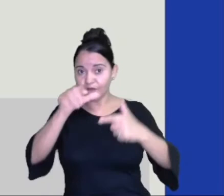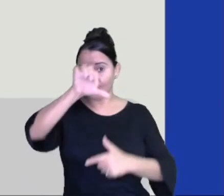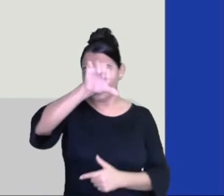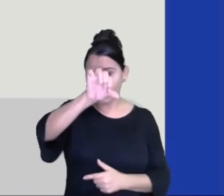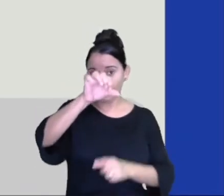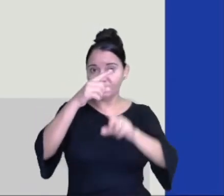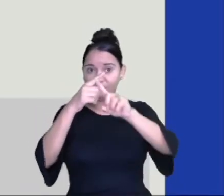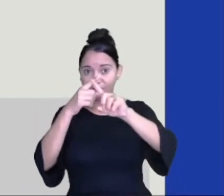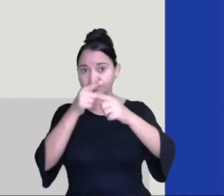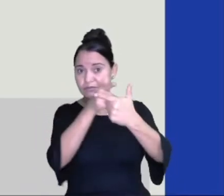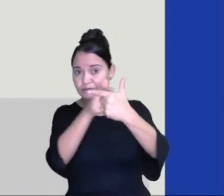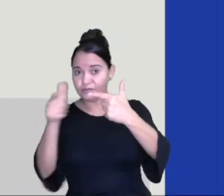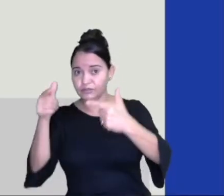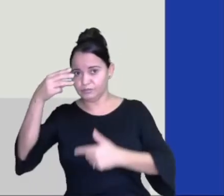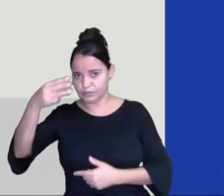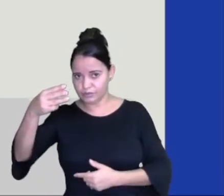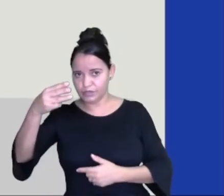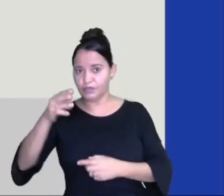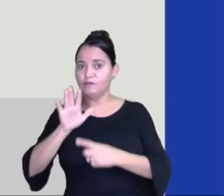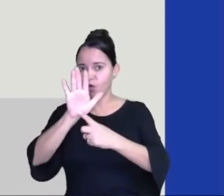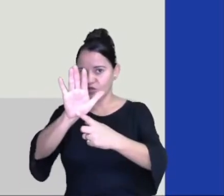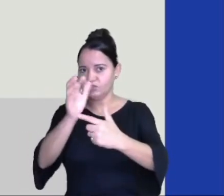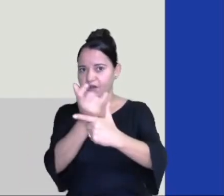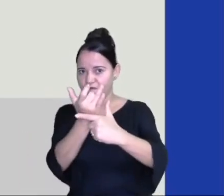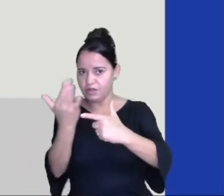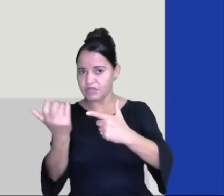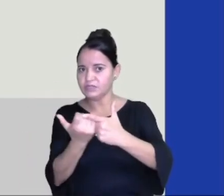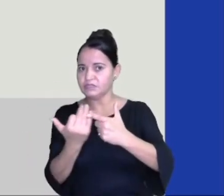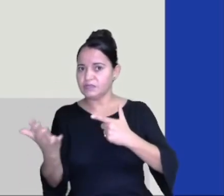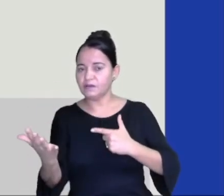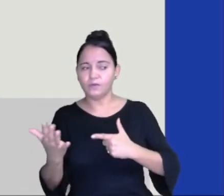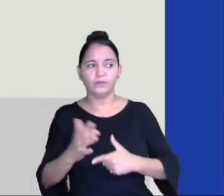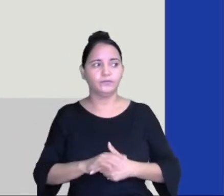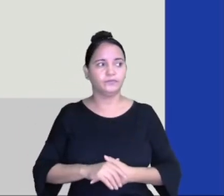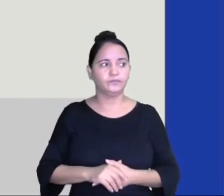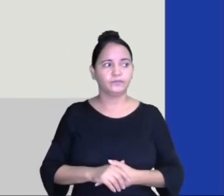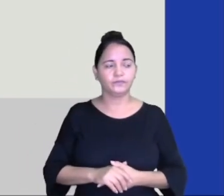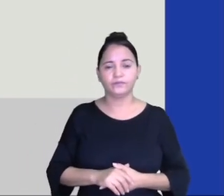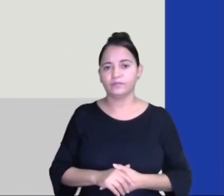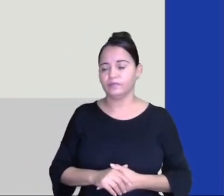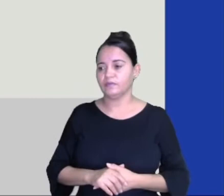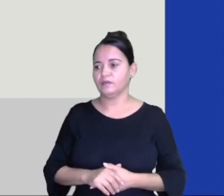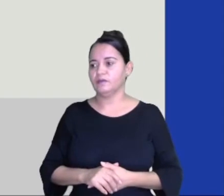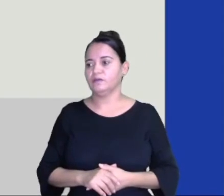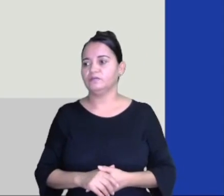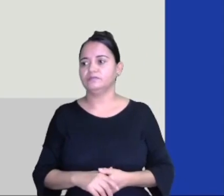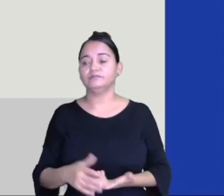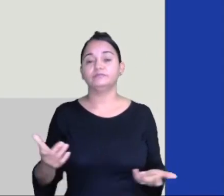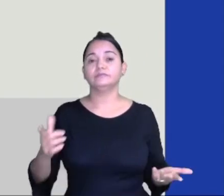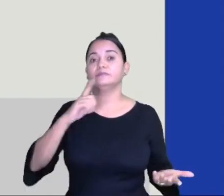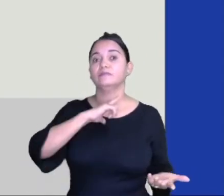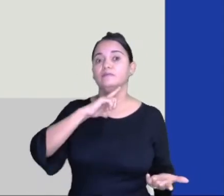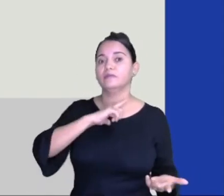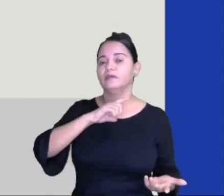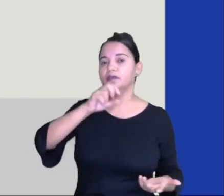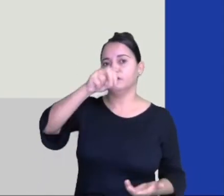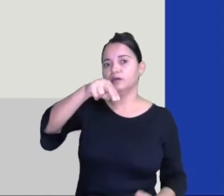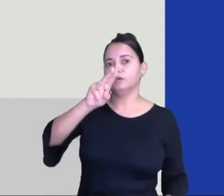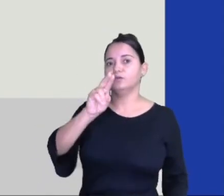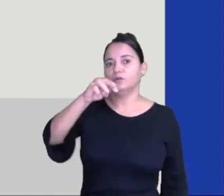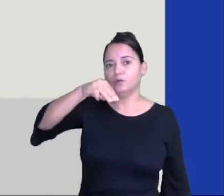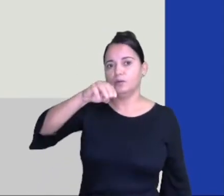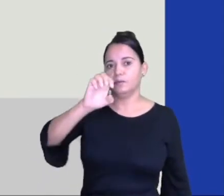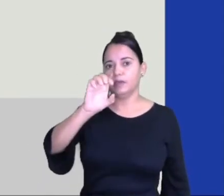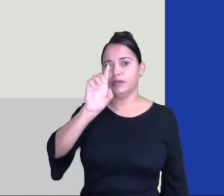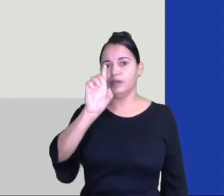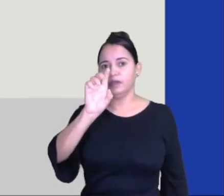3, vai me dar 3. Vamos fazer isso em forma de fração? O numerador, eu não mostrei para vocês lá na fração, que é a minha letrinha